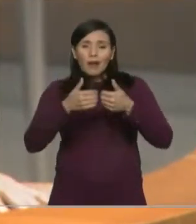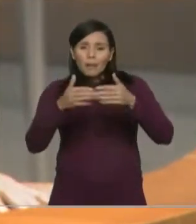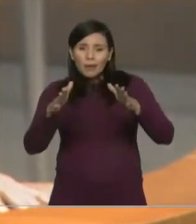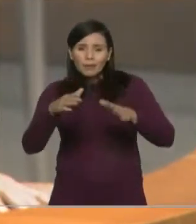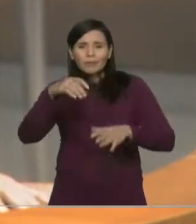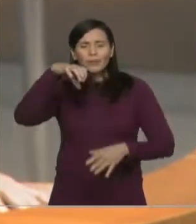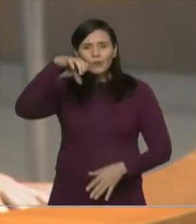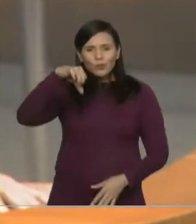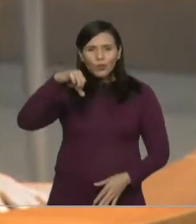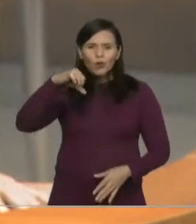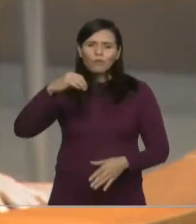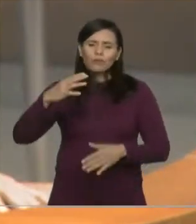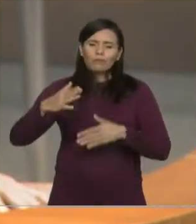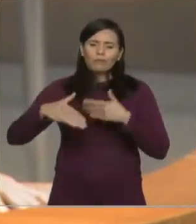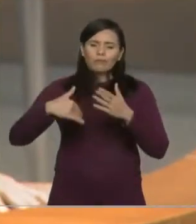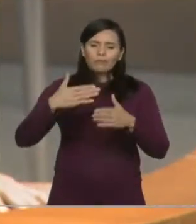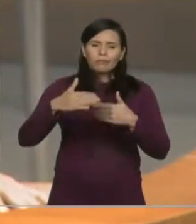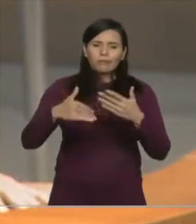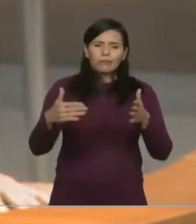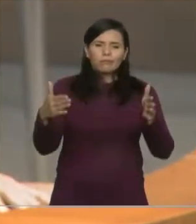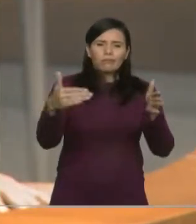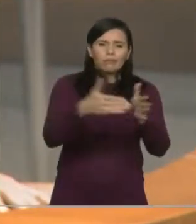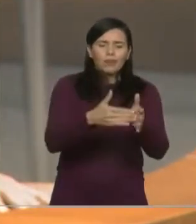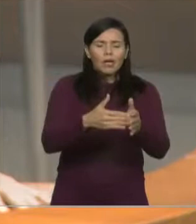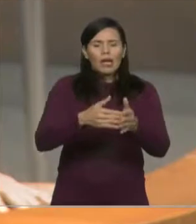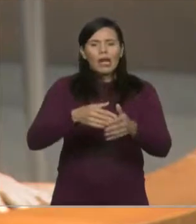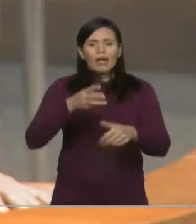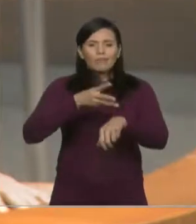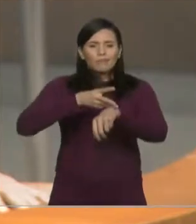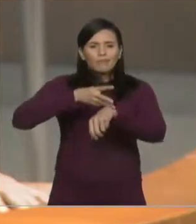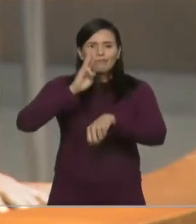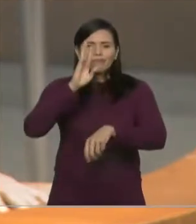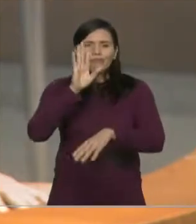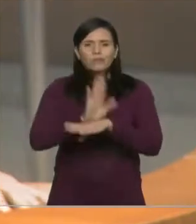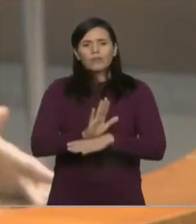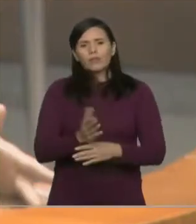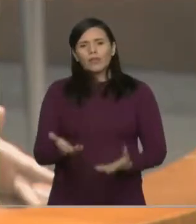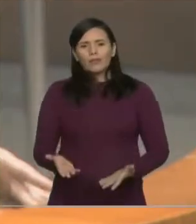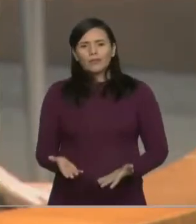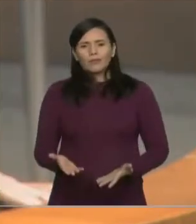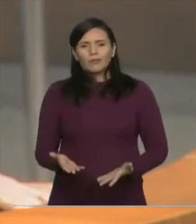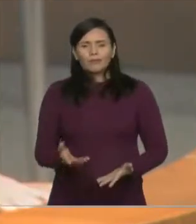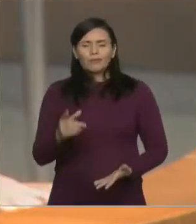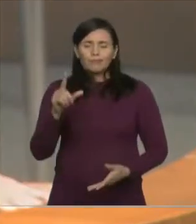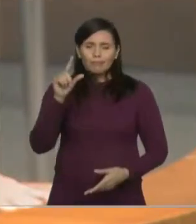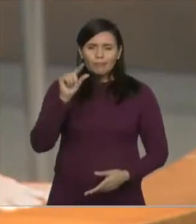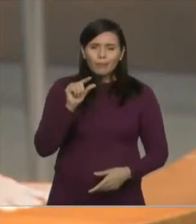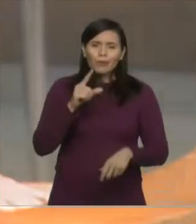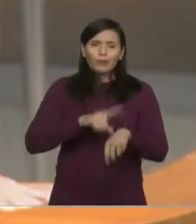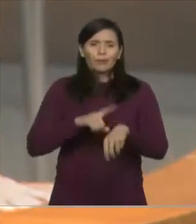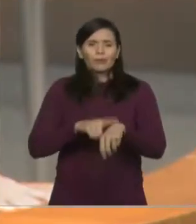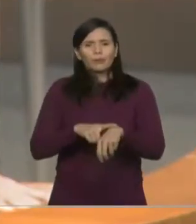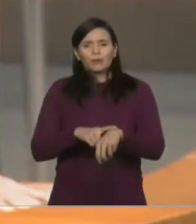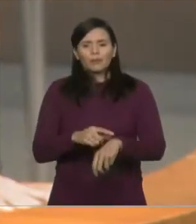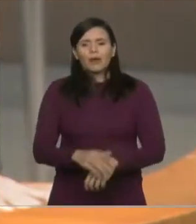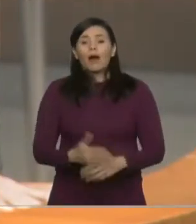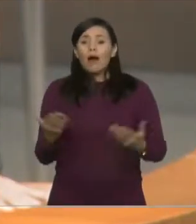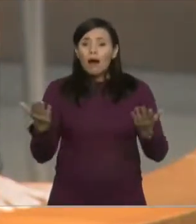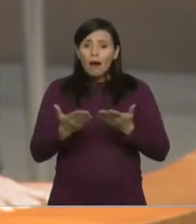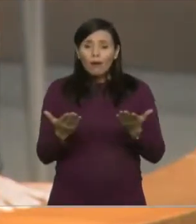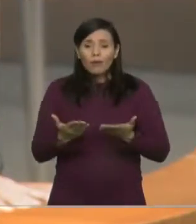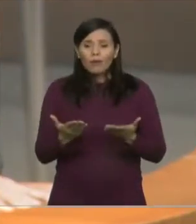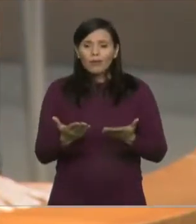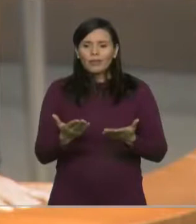reconhecido aqui por essa casa, isso precisa ser reconhecido pelos usuários de transporte público da nossa cidade. Agora, um atendimento, senhoras e senhores, no